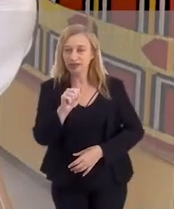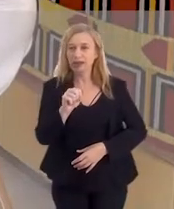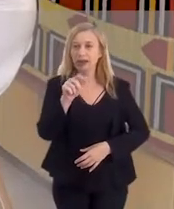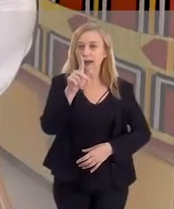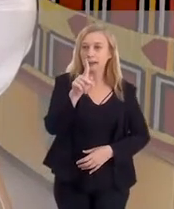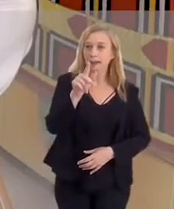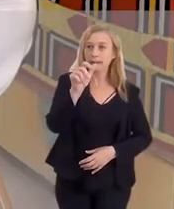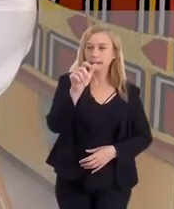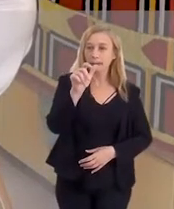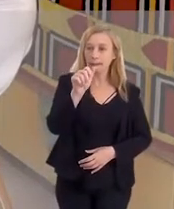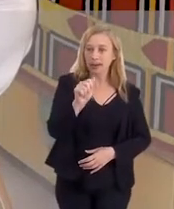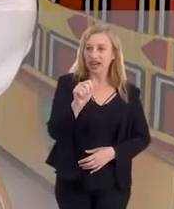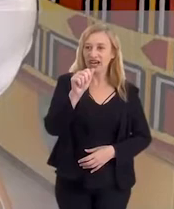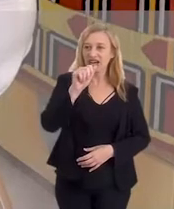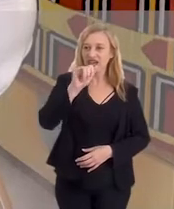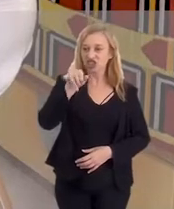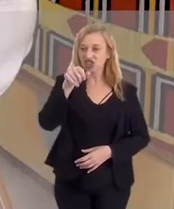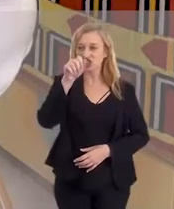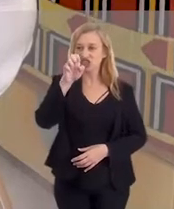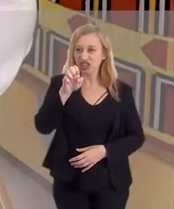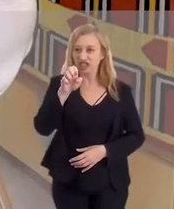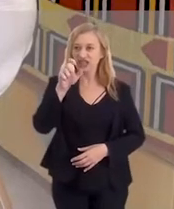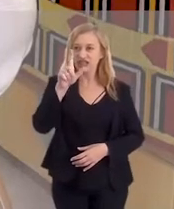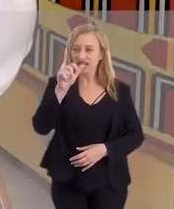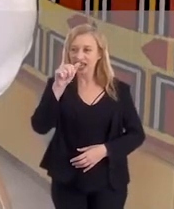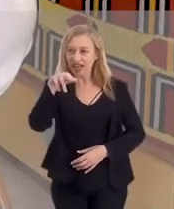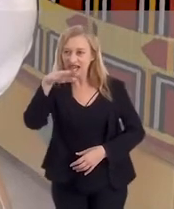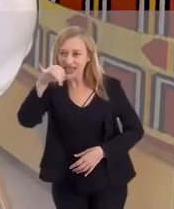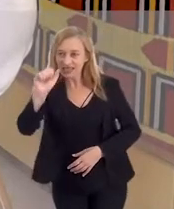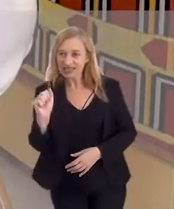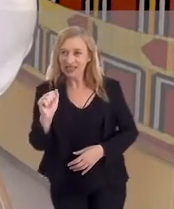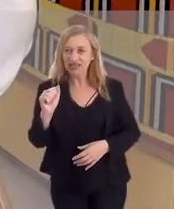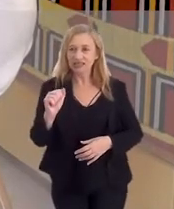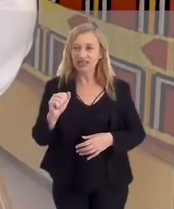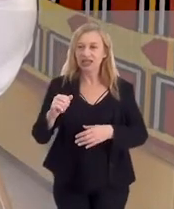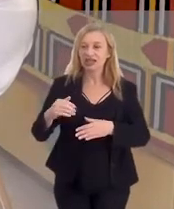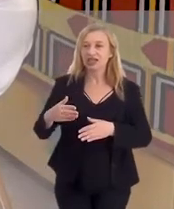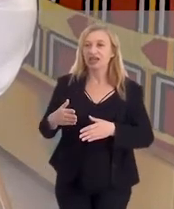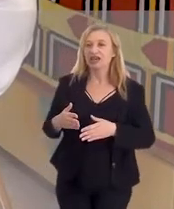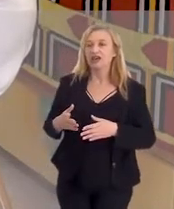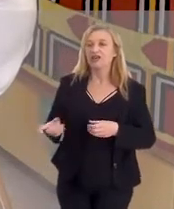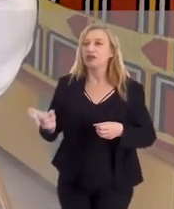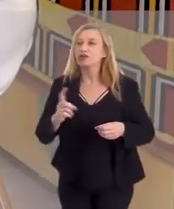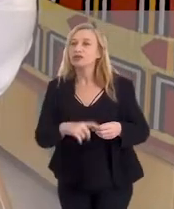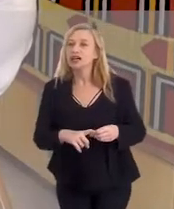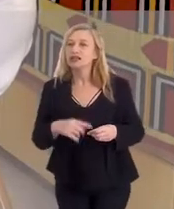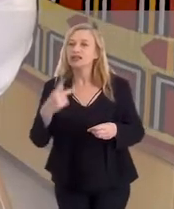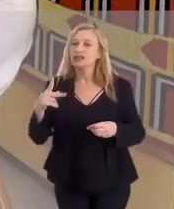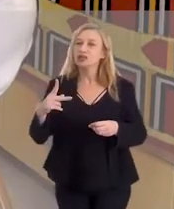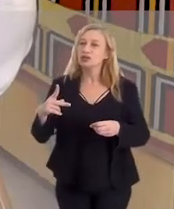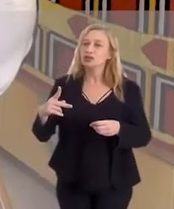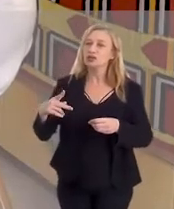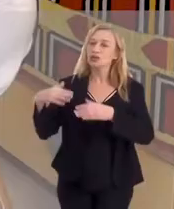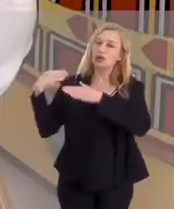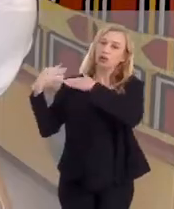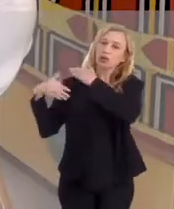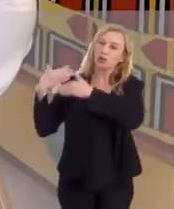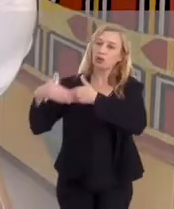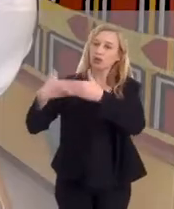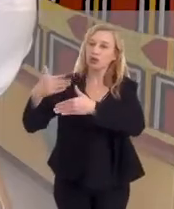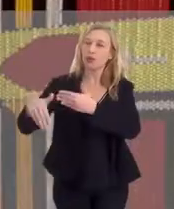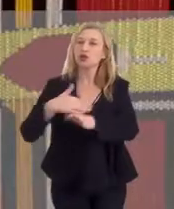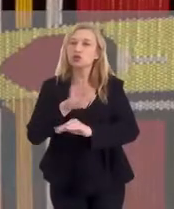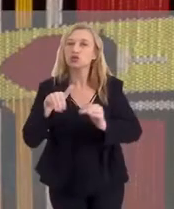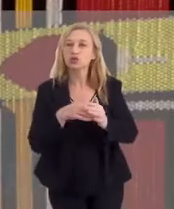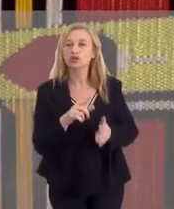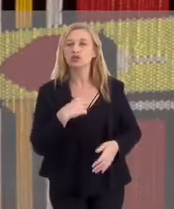linha da pagelança, é um culto voltado mais para as suas raízes. Qual é a sua raiz? E todos nós